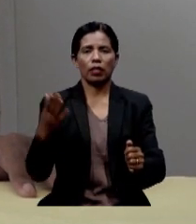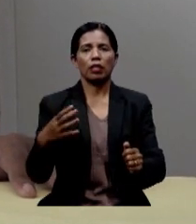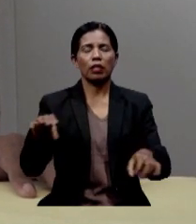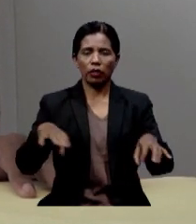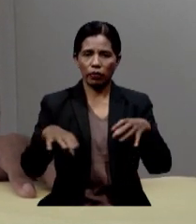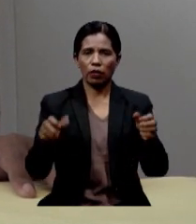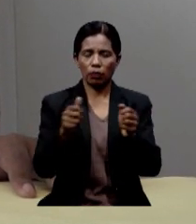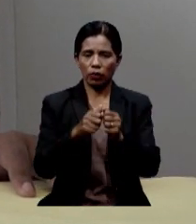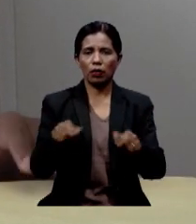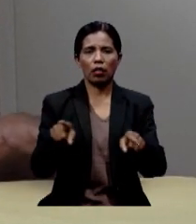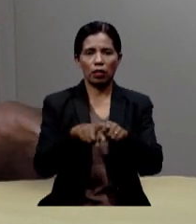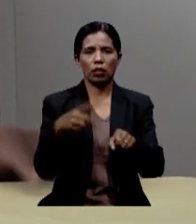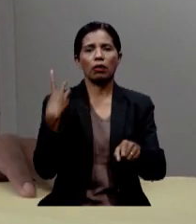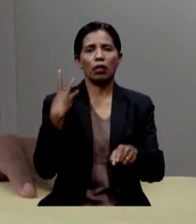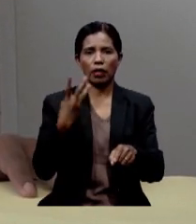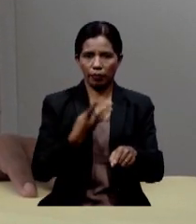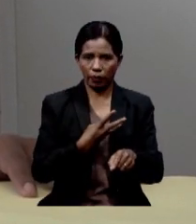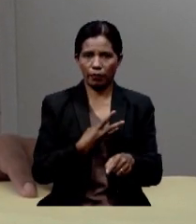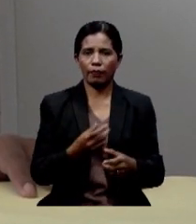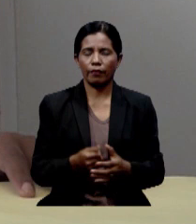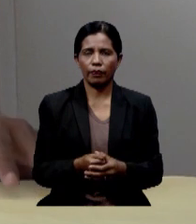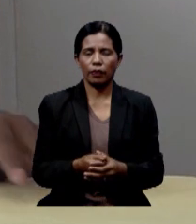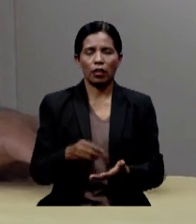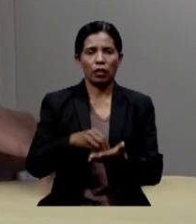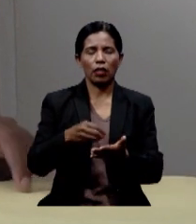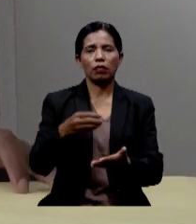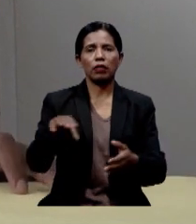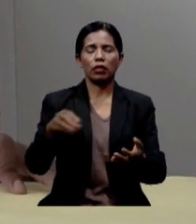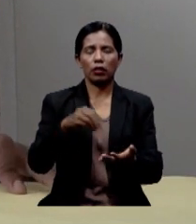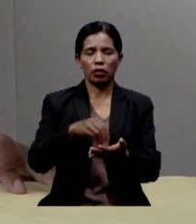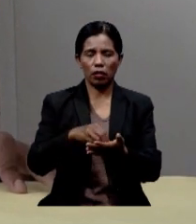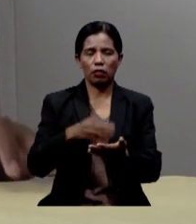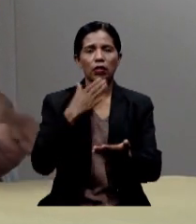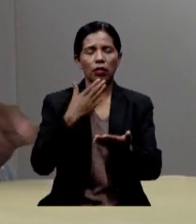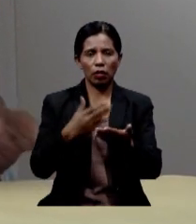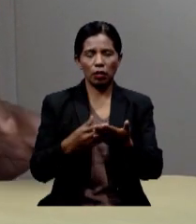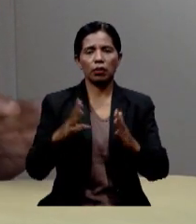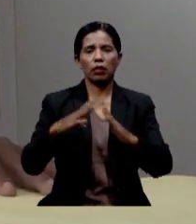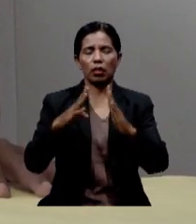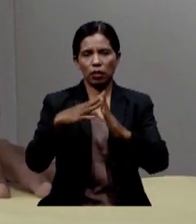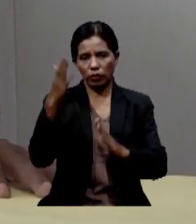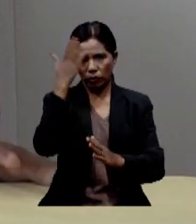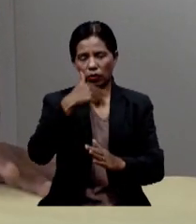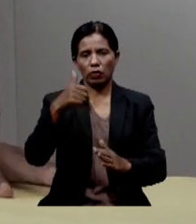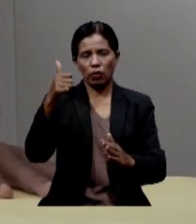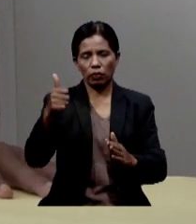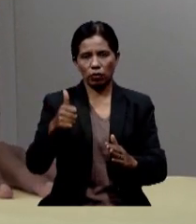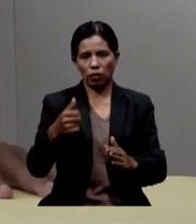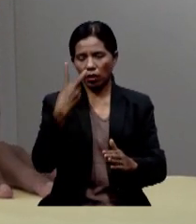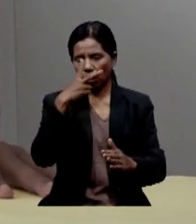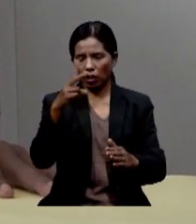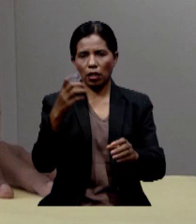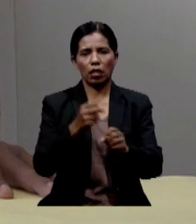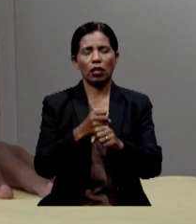ali. Em termos de garantia e qualidade de cidade, não isso, nem a saída, nem